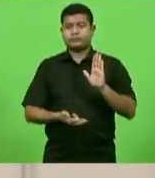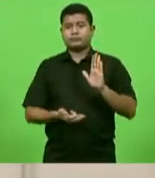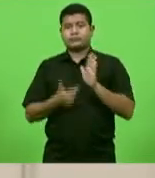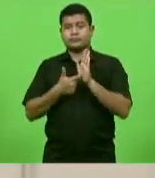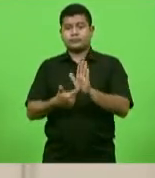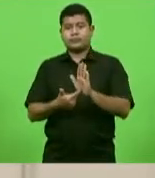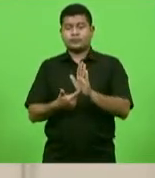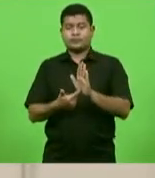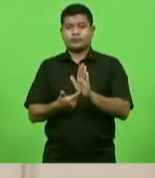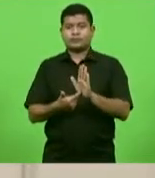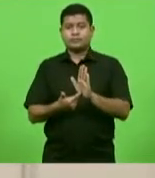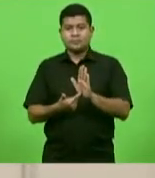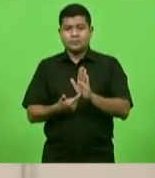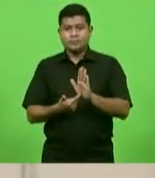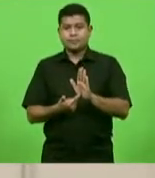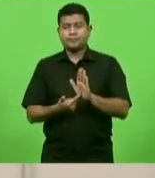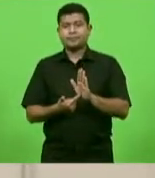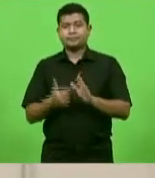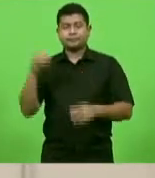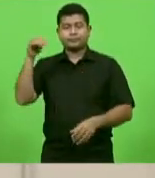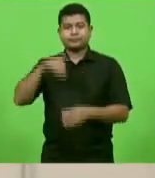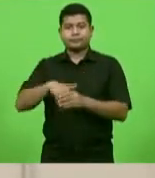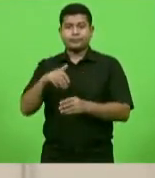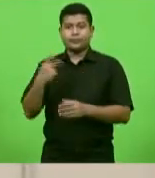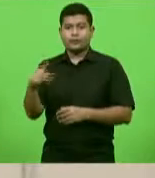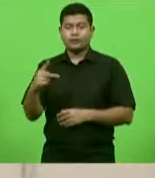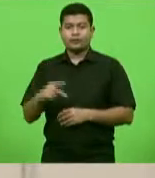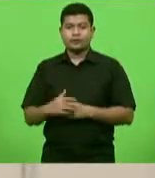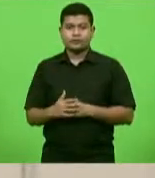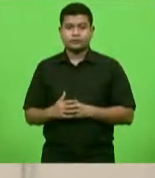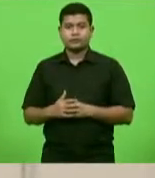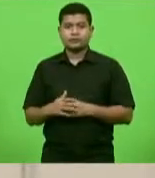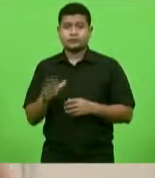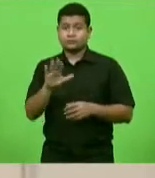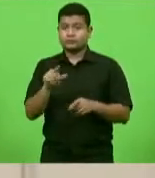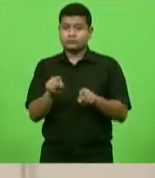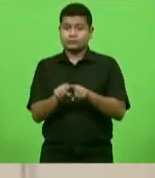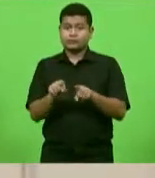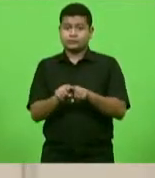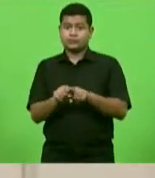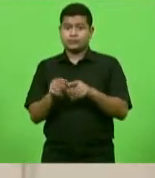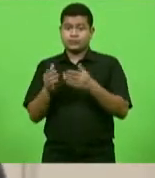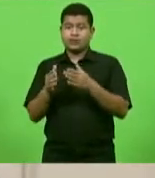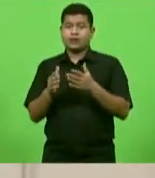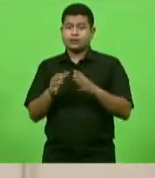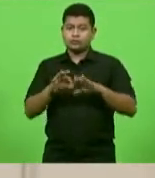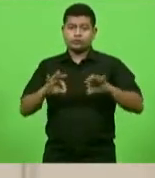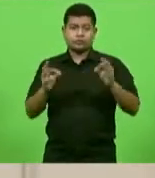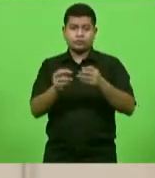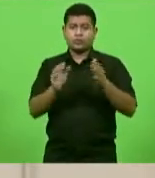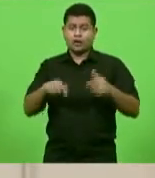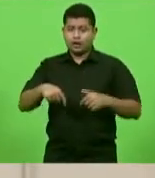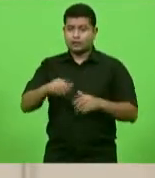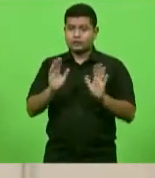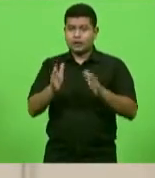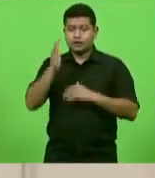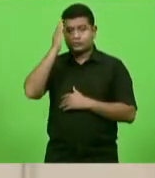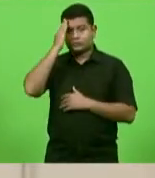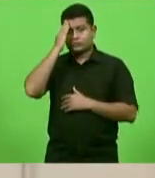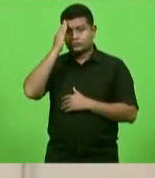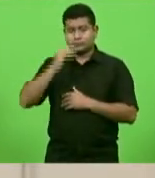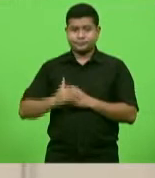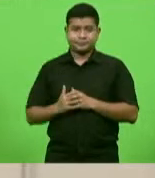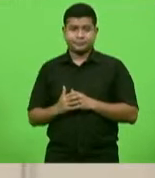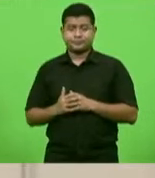a apresentação do seu voto, mas e que também é do pleno conhecimento de